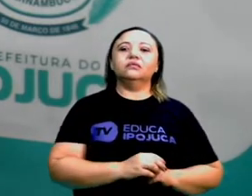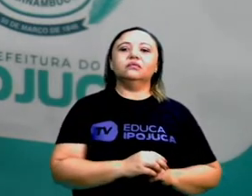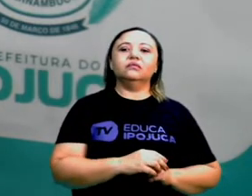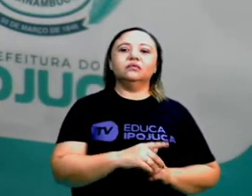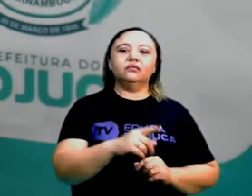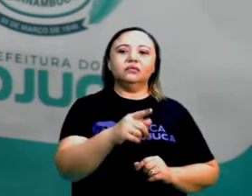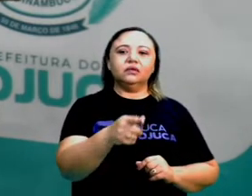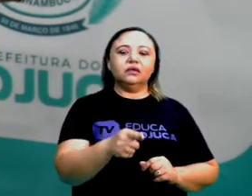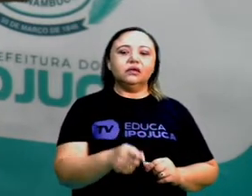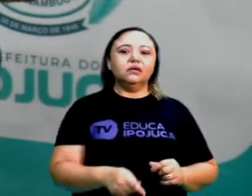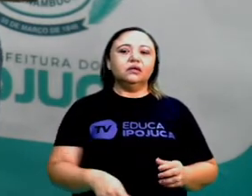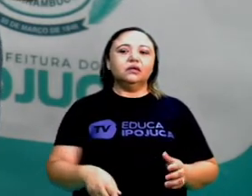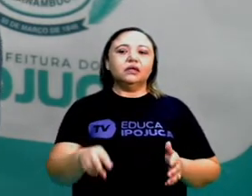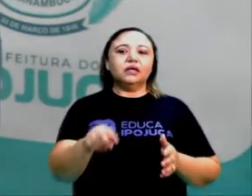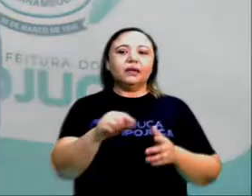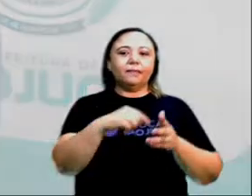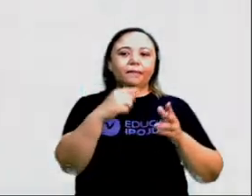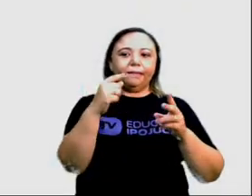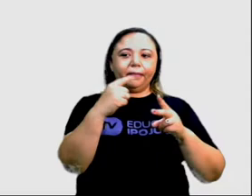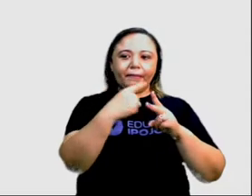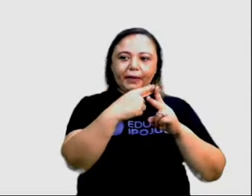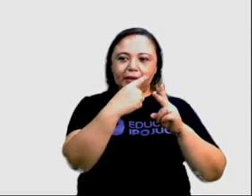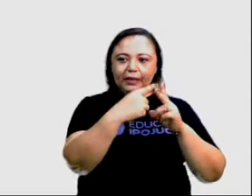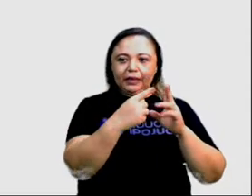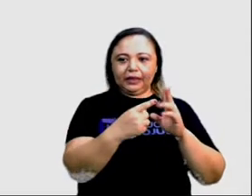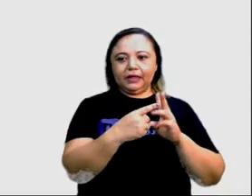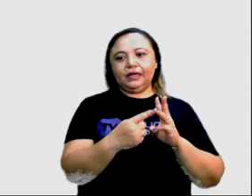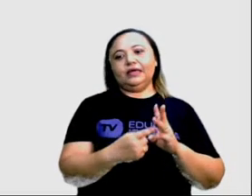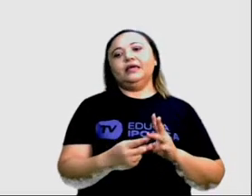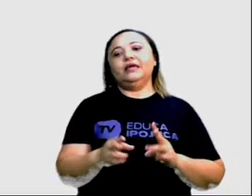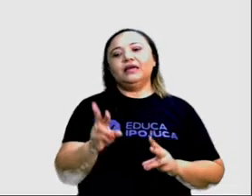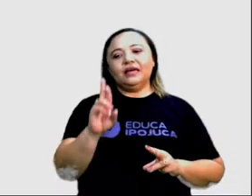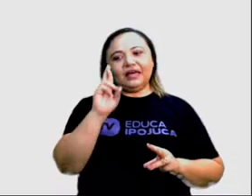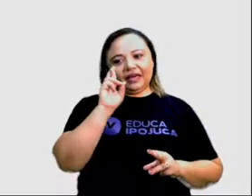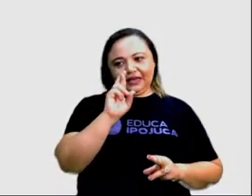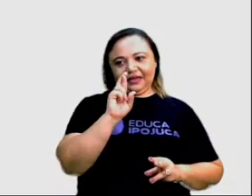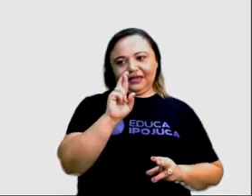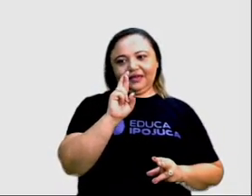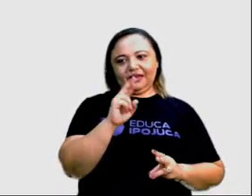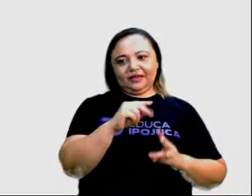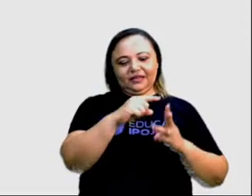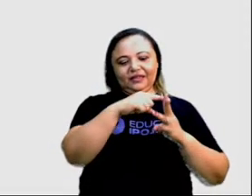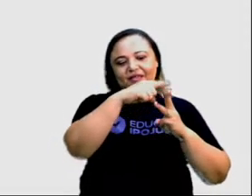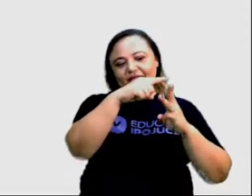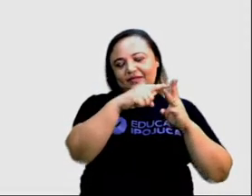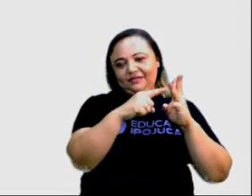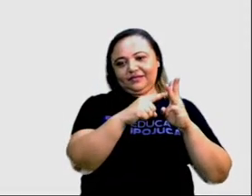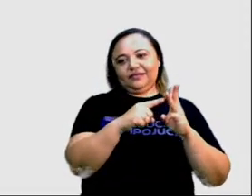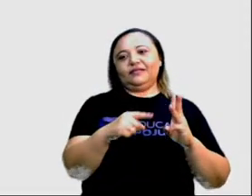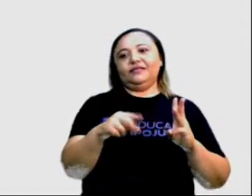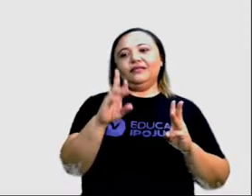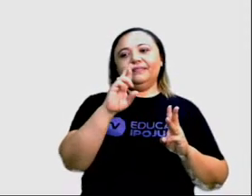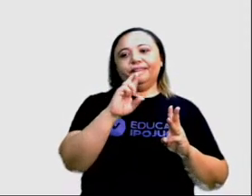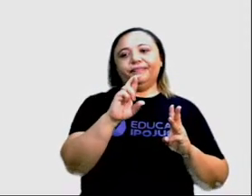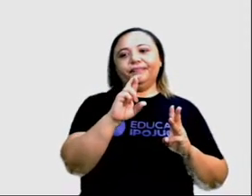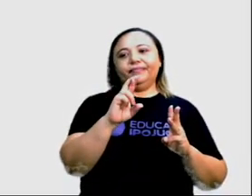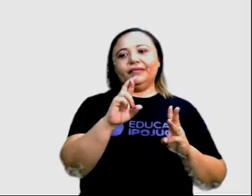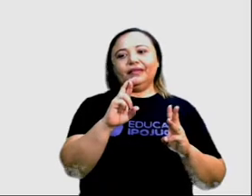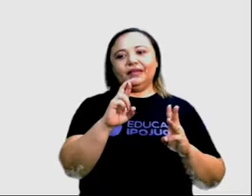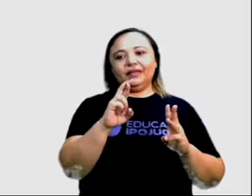Ela faz parte dos três R's. Vocês já ouviram falar nos três R's? Quem aqui já ouviu falar nos três